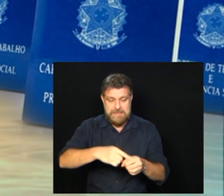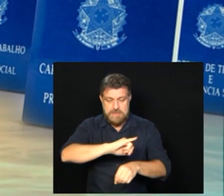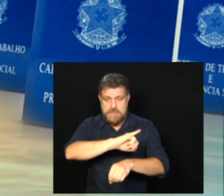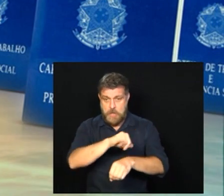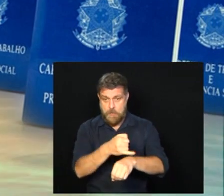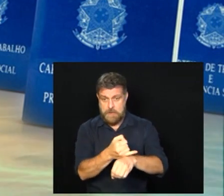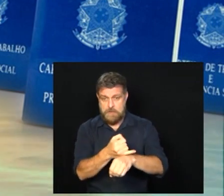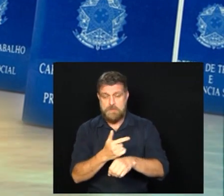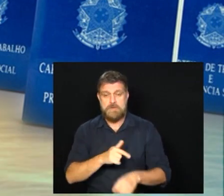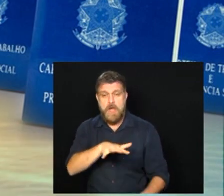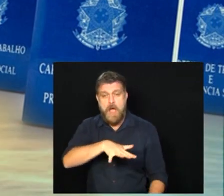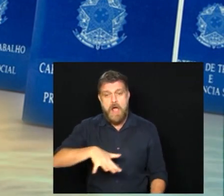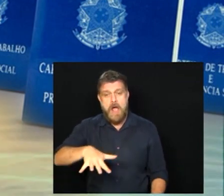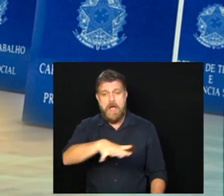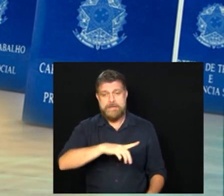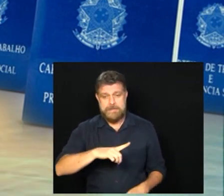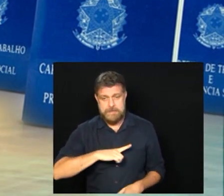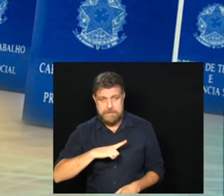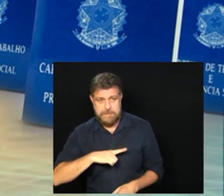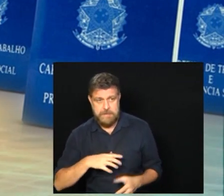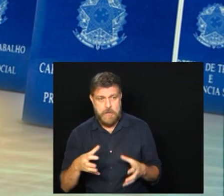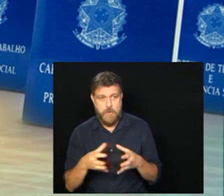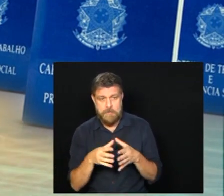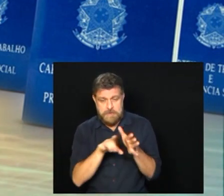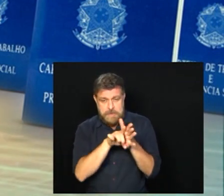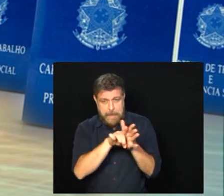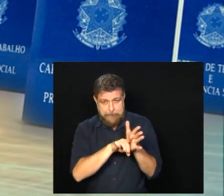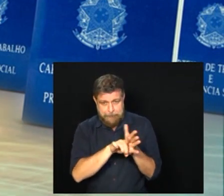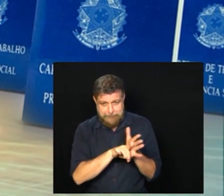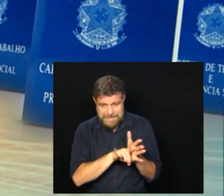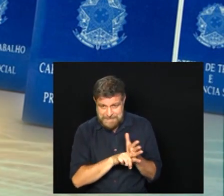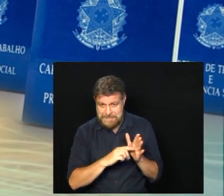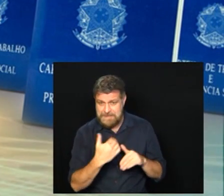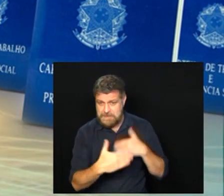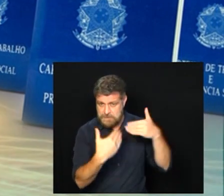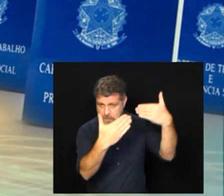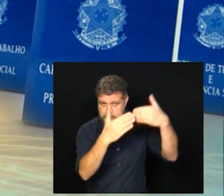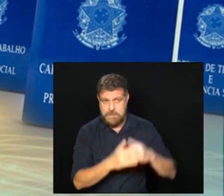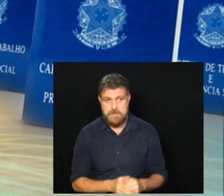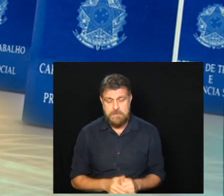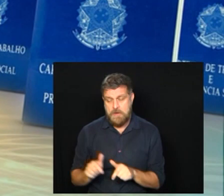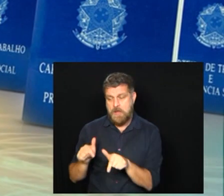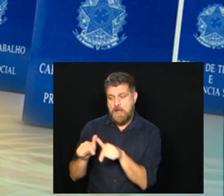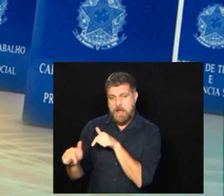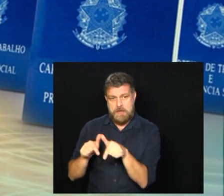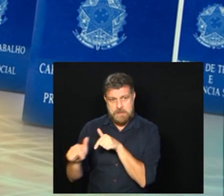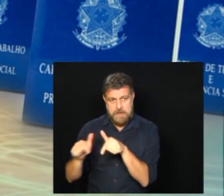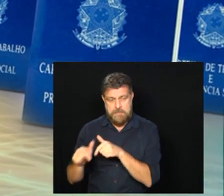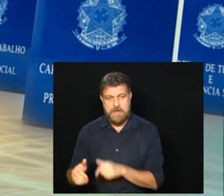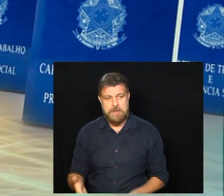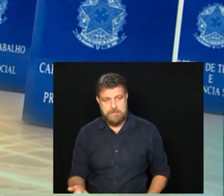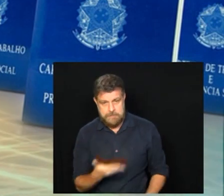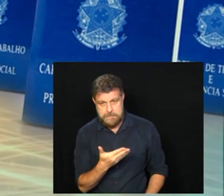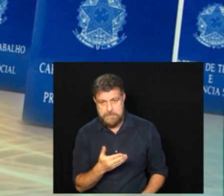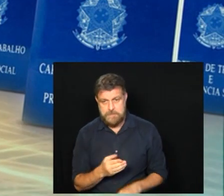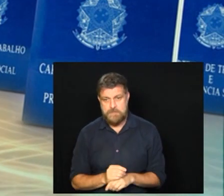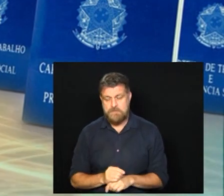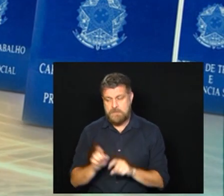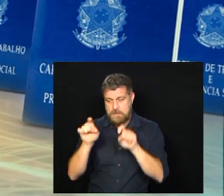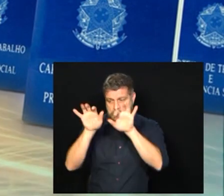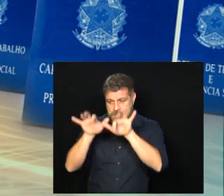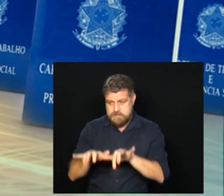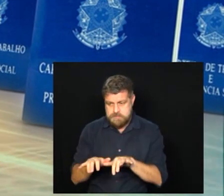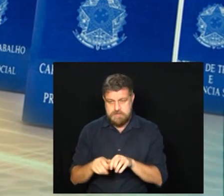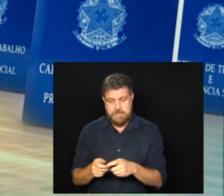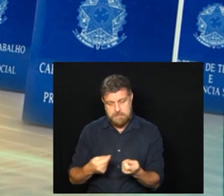As áreas disponíveis são para os times de pesquisa e desenvolvimento, serviços, supply chain, TI,